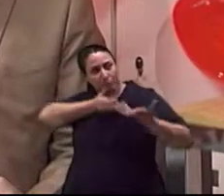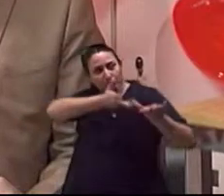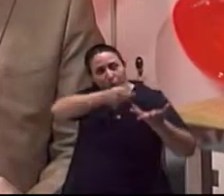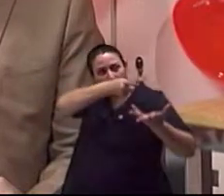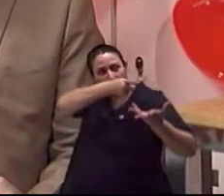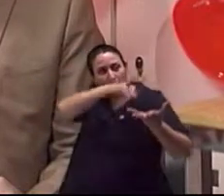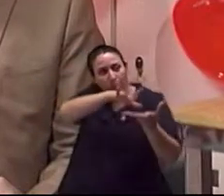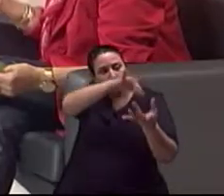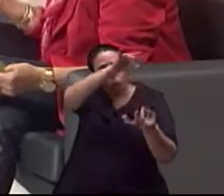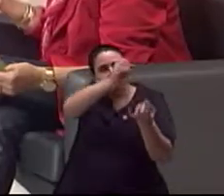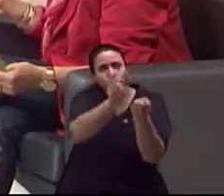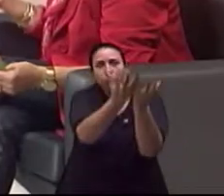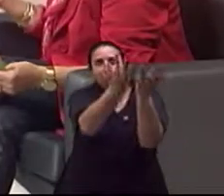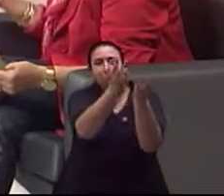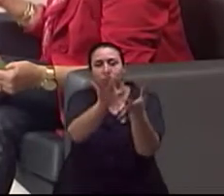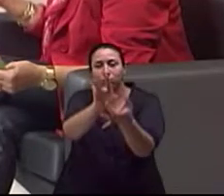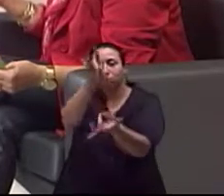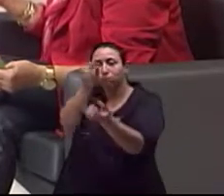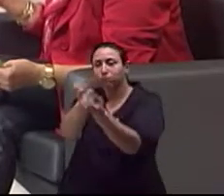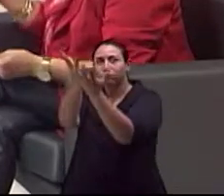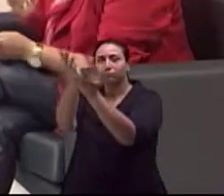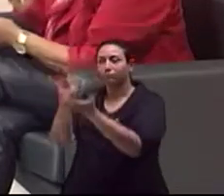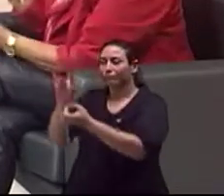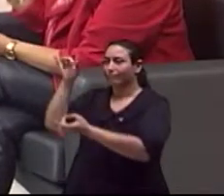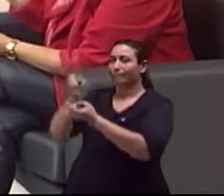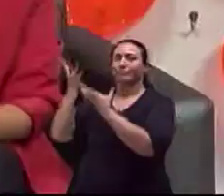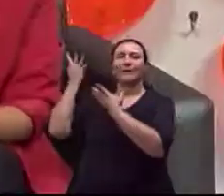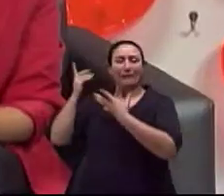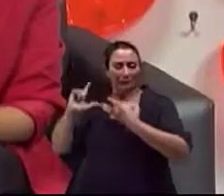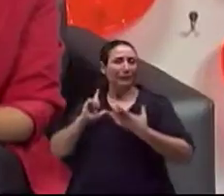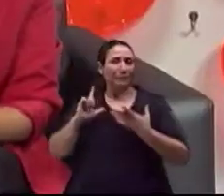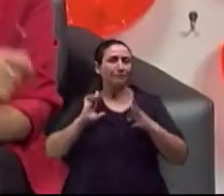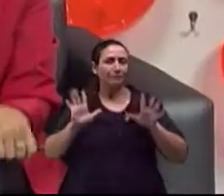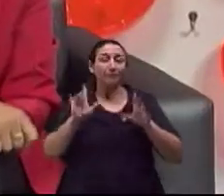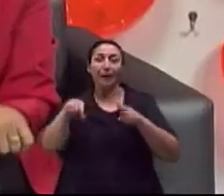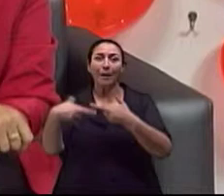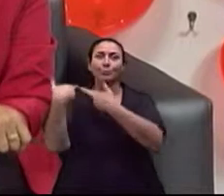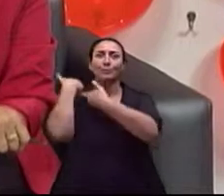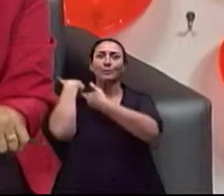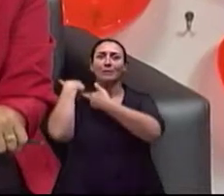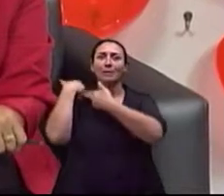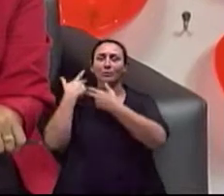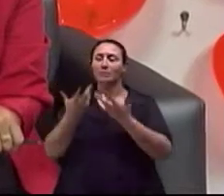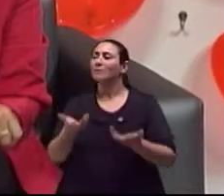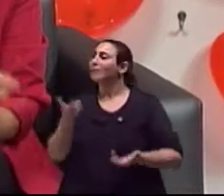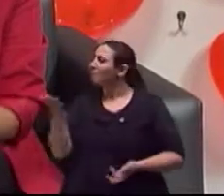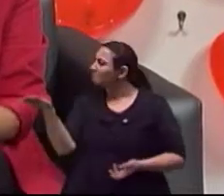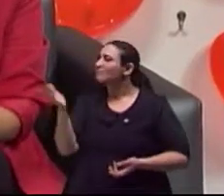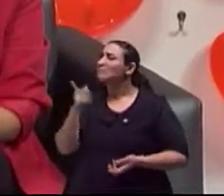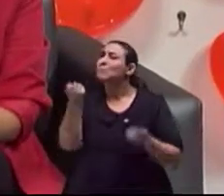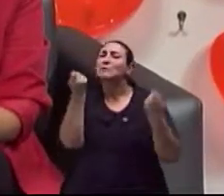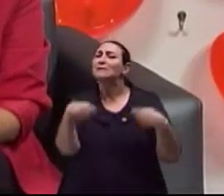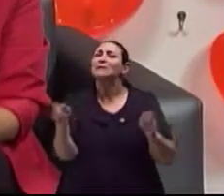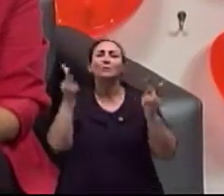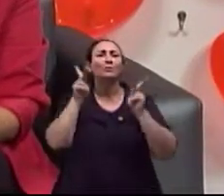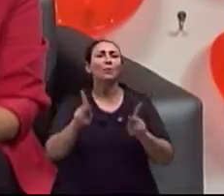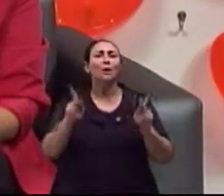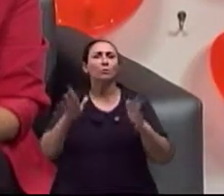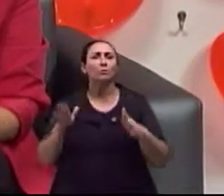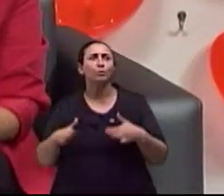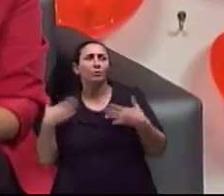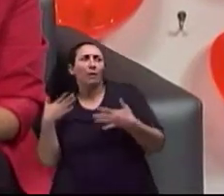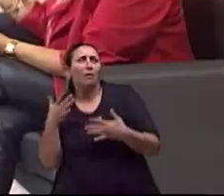ela isso é maior responsabilidade muito maior a responsabilidade não deve nos assustar é É tão bom ser